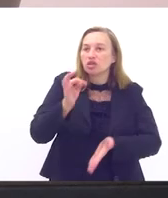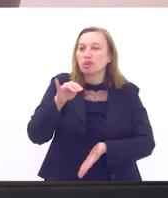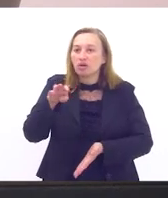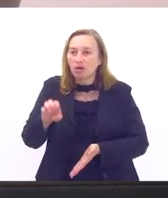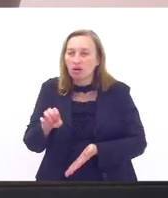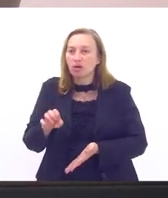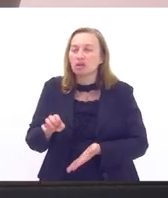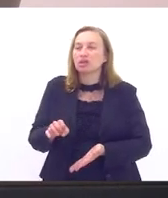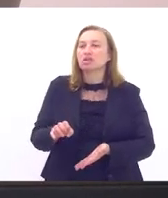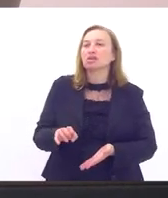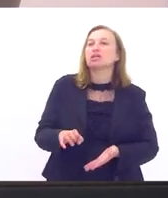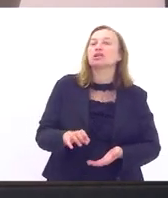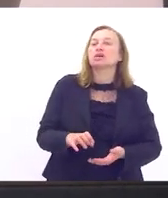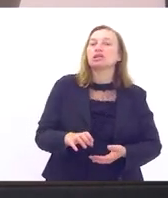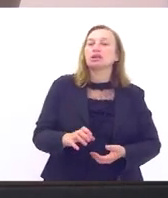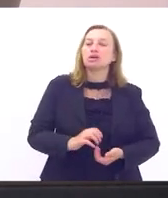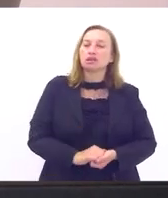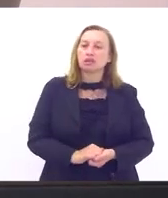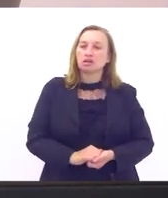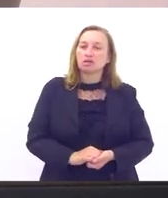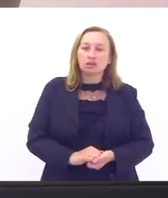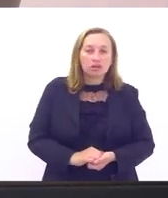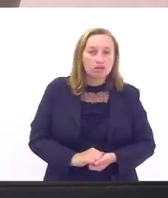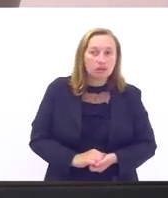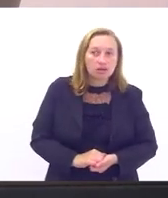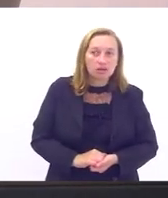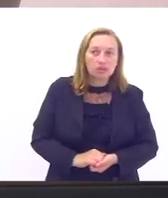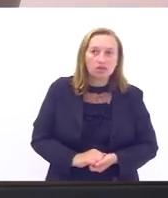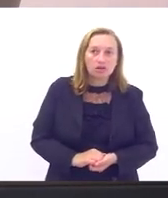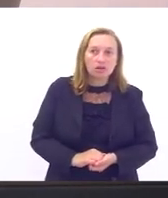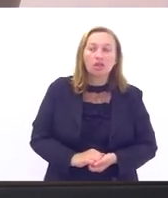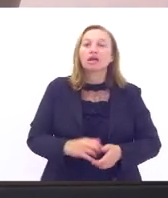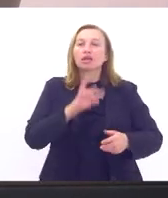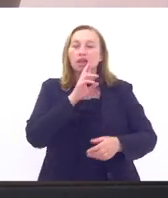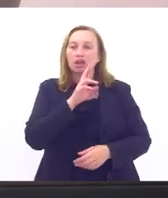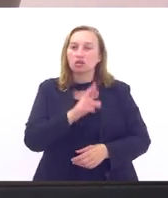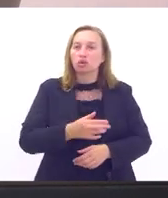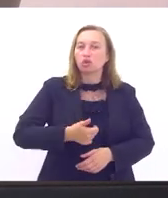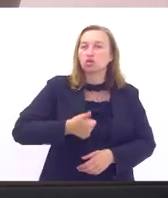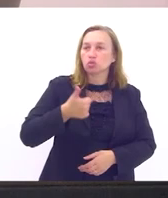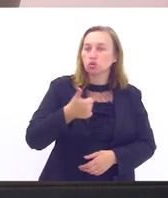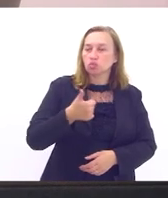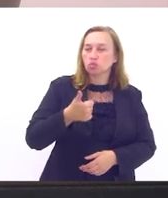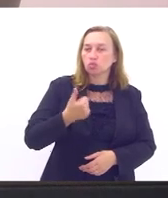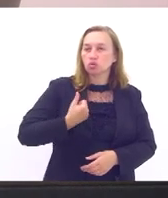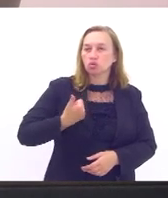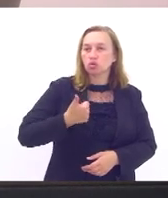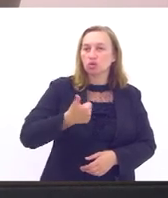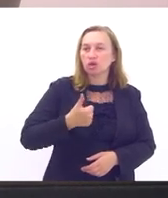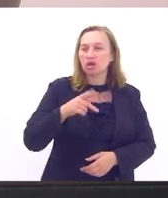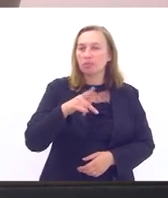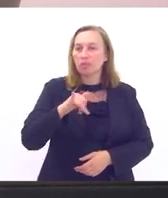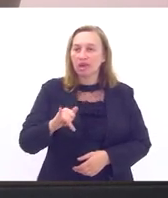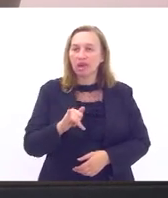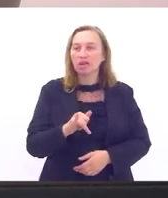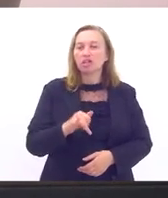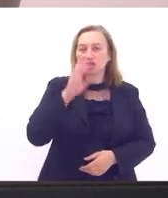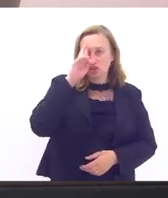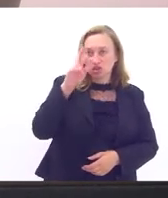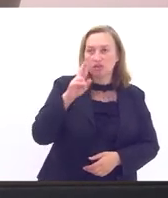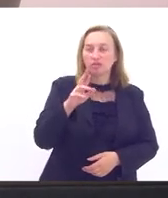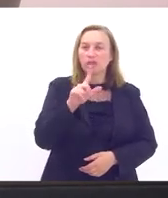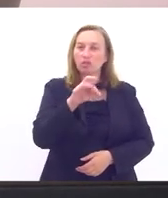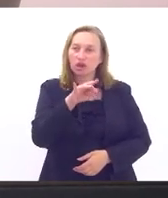que se encontram nas unidades prisionais da área. Tais investimentos, como já relataram na resposta do item 1, atenderão aos pleitos elencados no e-mail do chefe de laboratório.